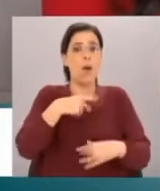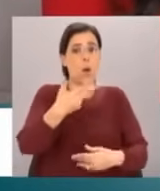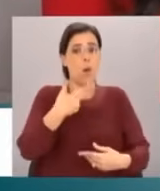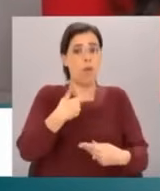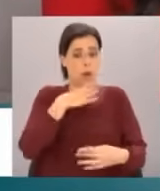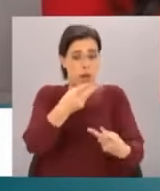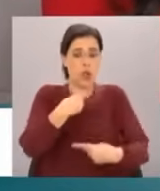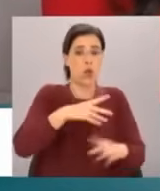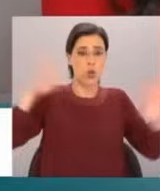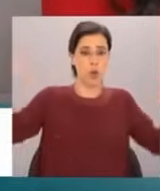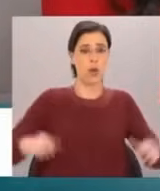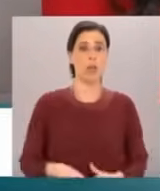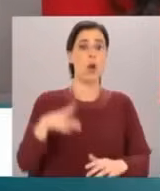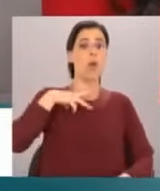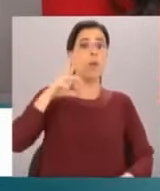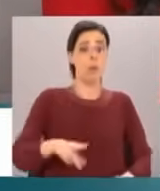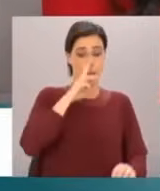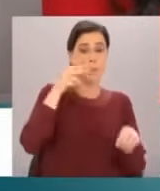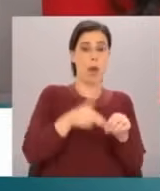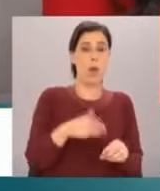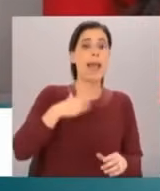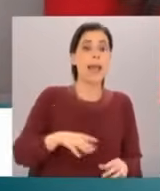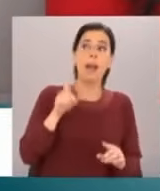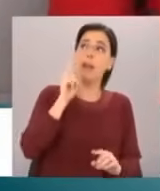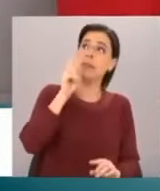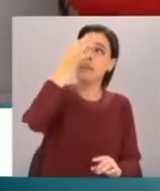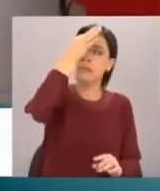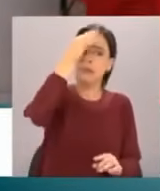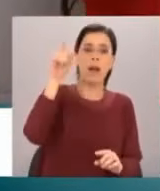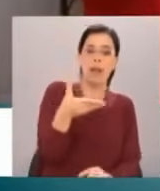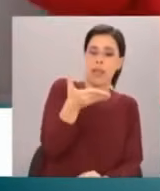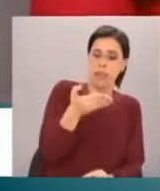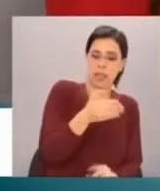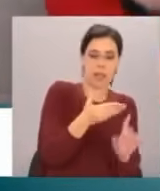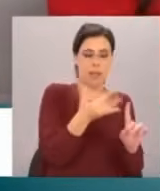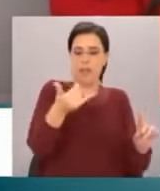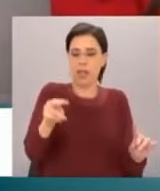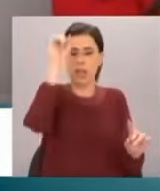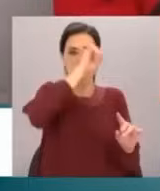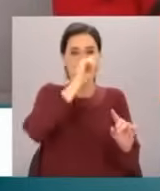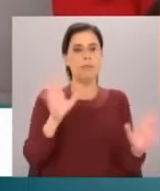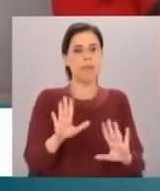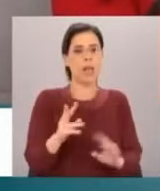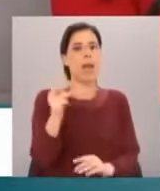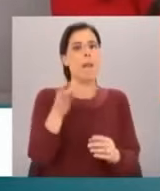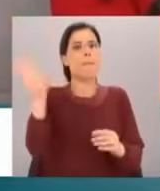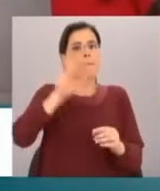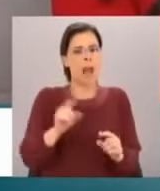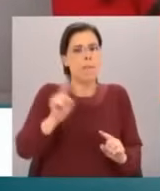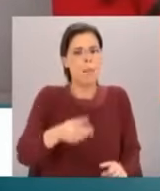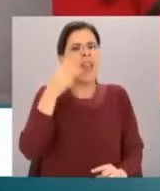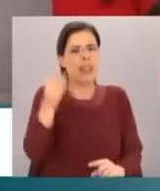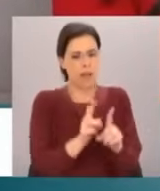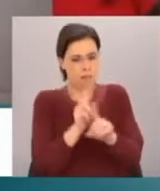conversa para termos aqui os dois porque quando os portugueses chegaram vamos ver os meninos querem é saber que 17 a 23 de janeiro não vão ter o terceiro aumento